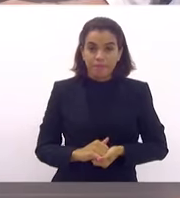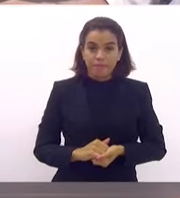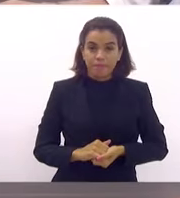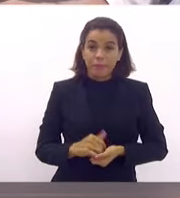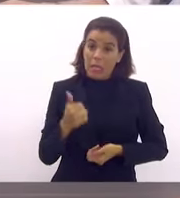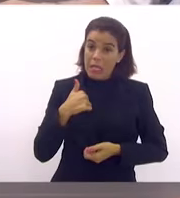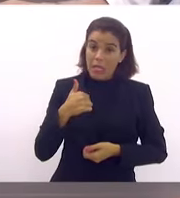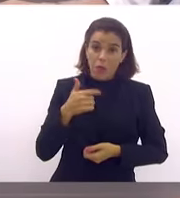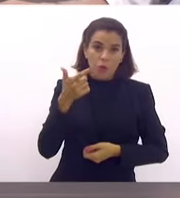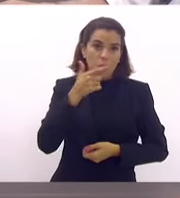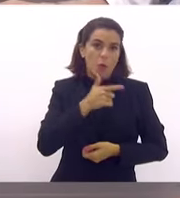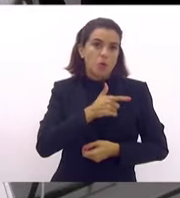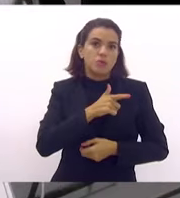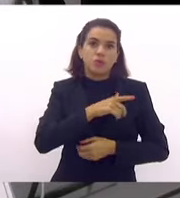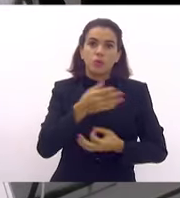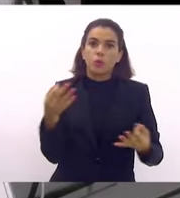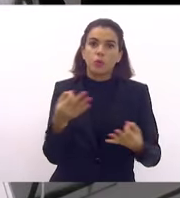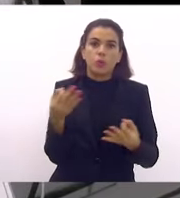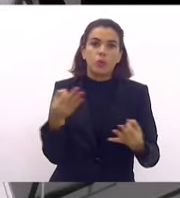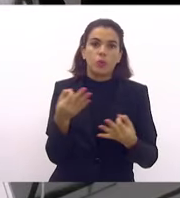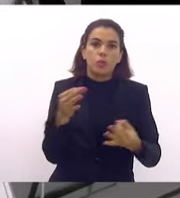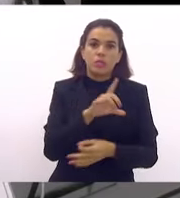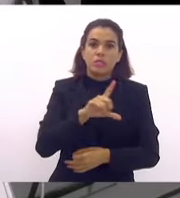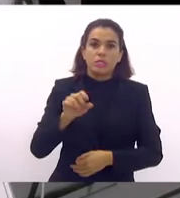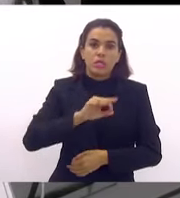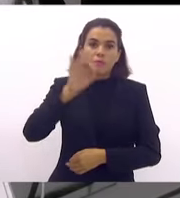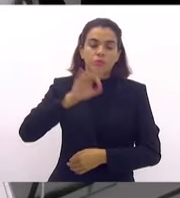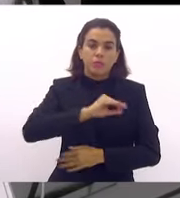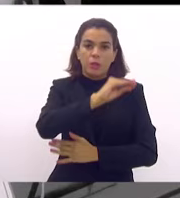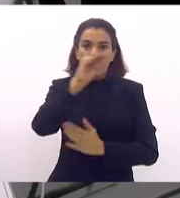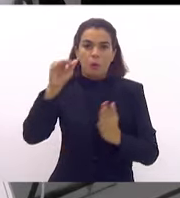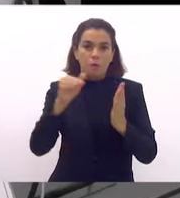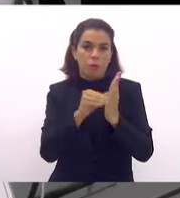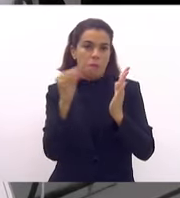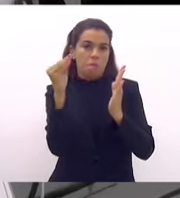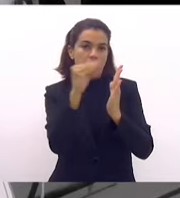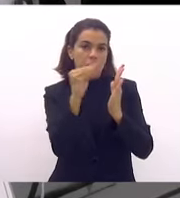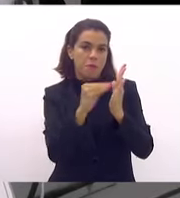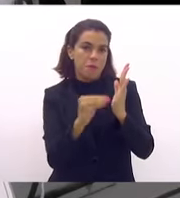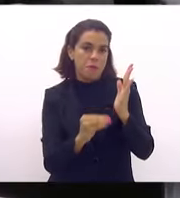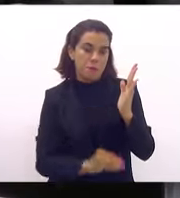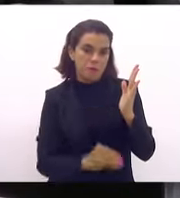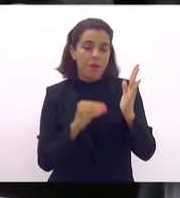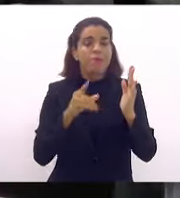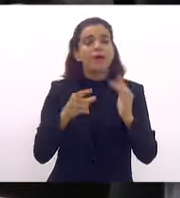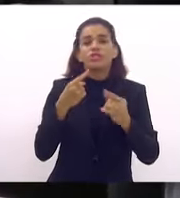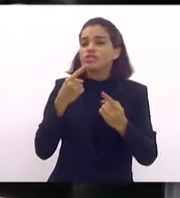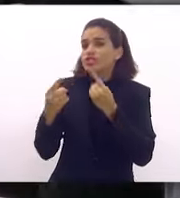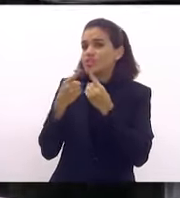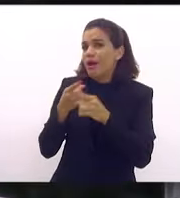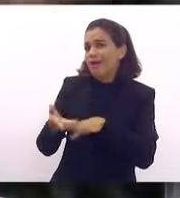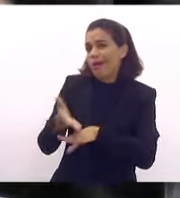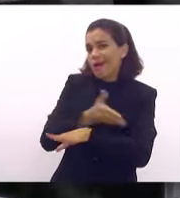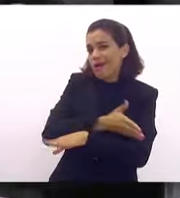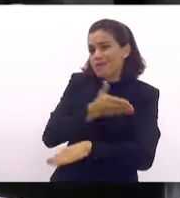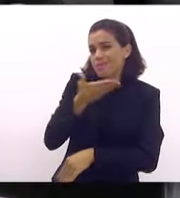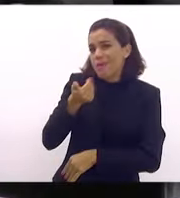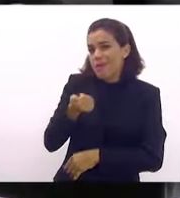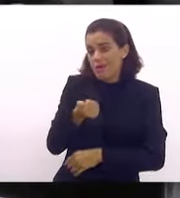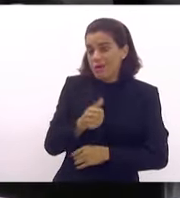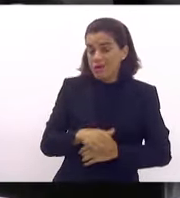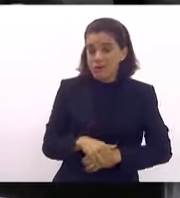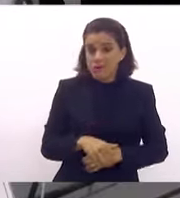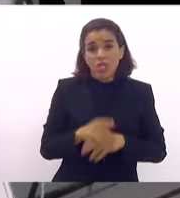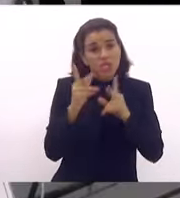consiga contemplar tudo que consta da emenda. Não, sim. A gente dialoga antes. Dialogar antes é sempre melhor. Com certeza, assim como eu